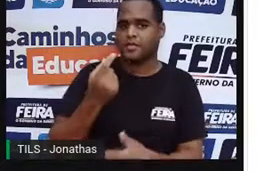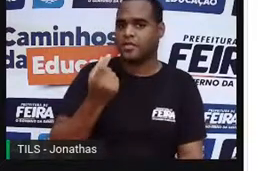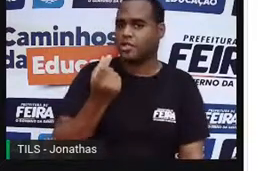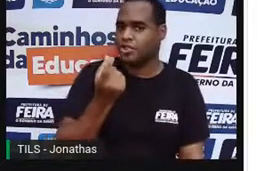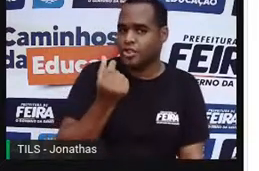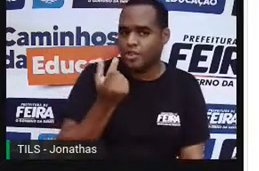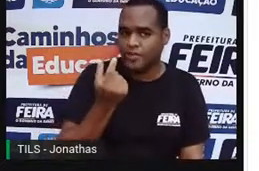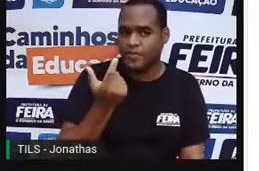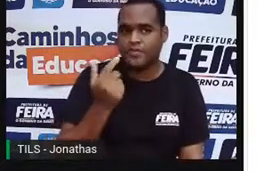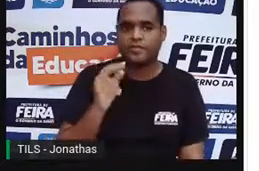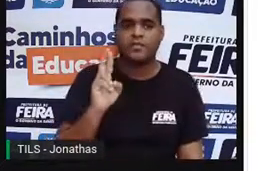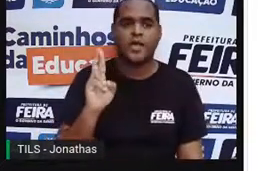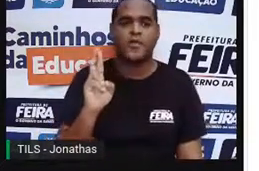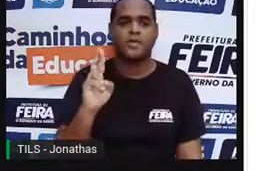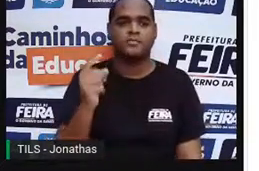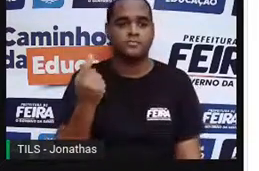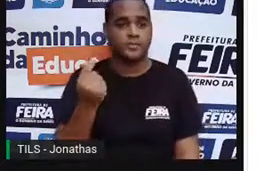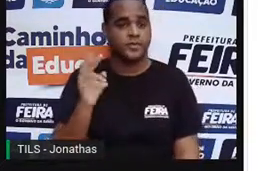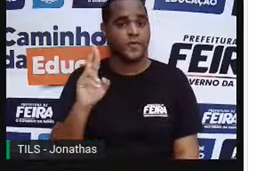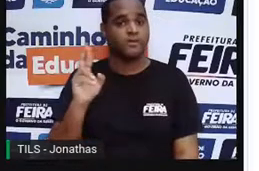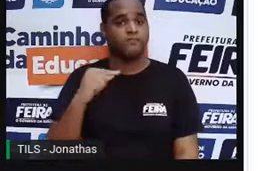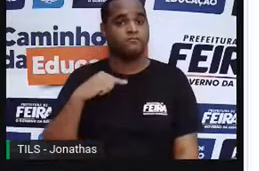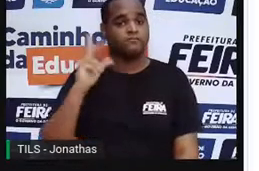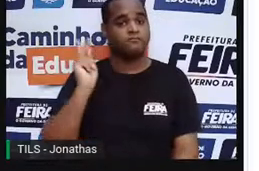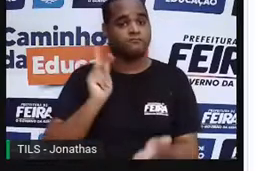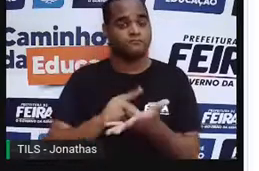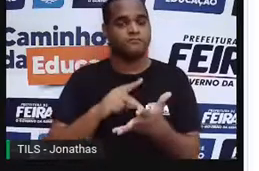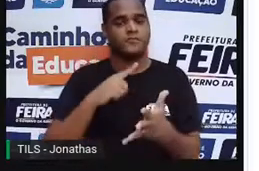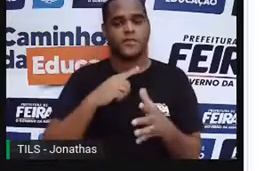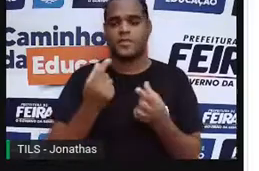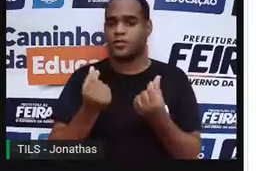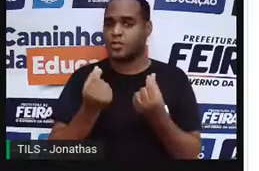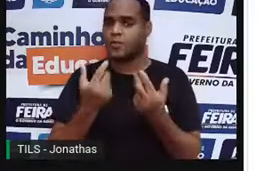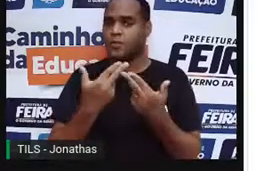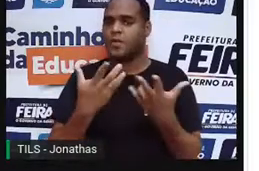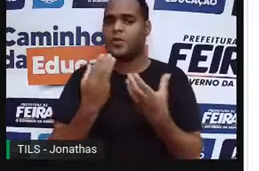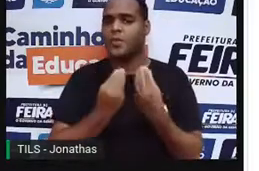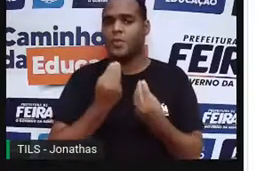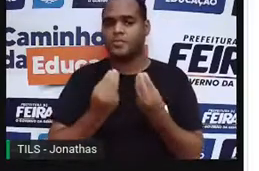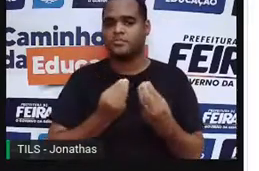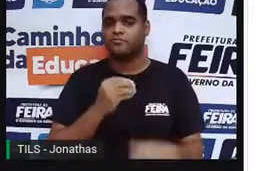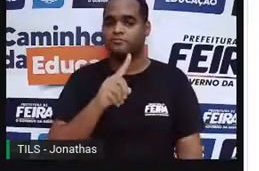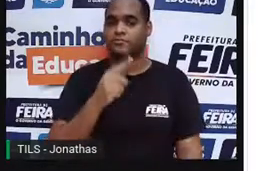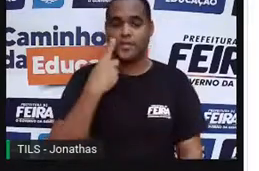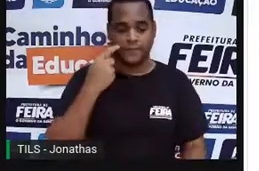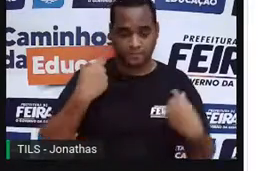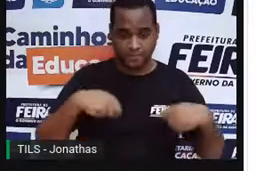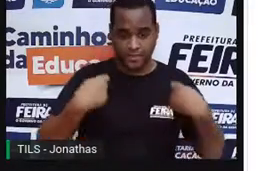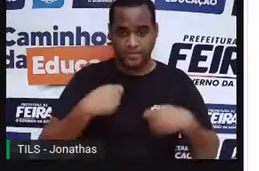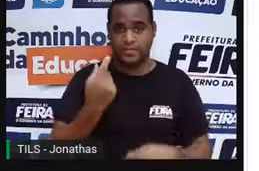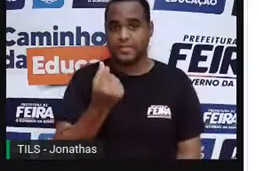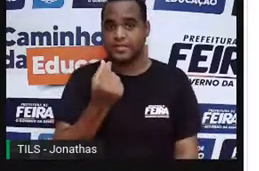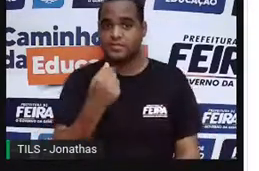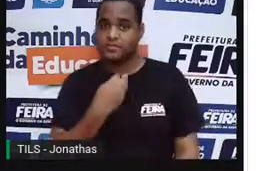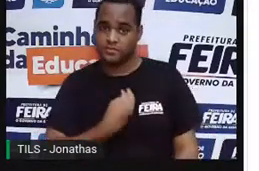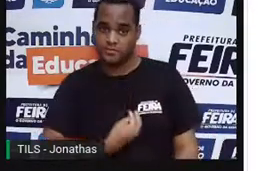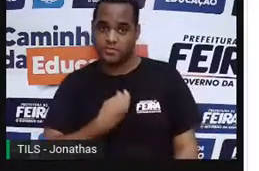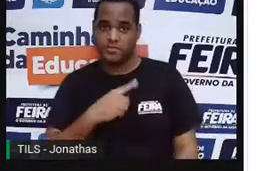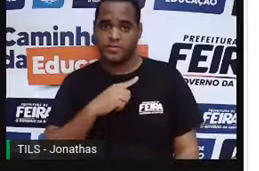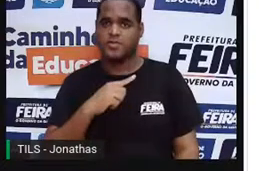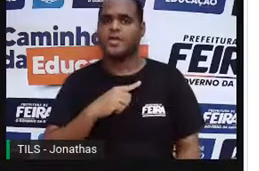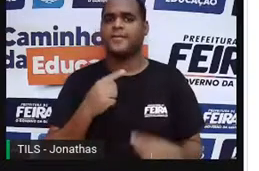do terreno é que eu vou descobrir isso bom E se eu preciso descobrir qual é o valor do terreno